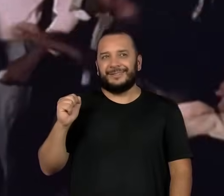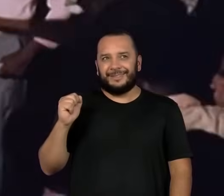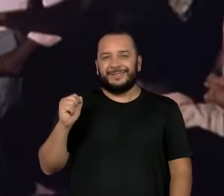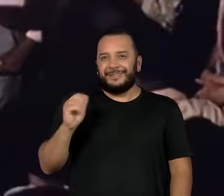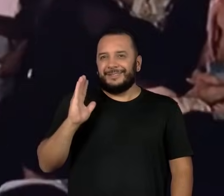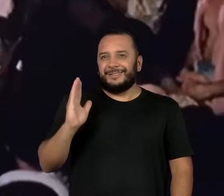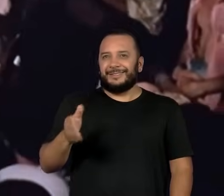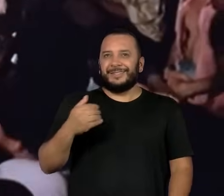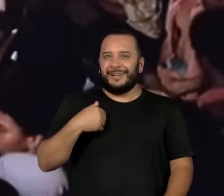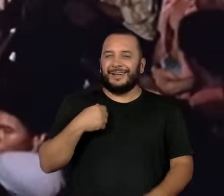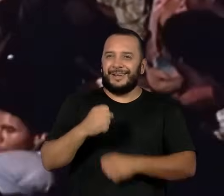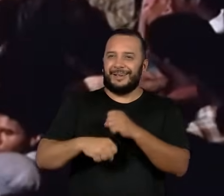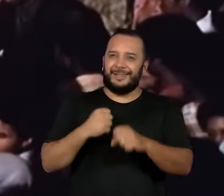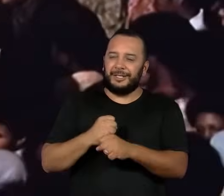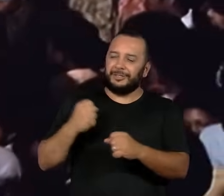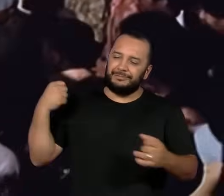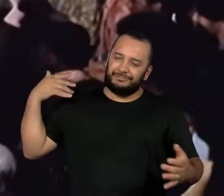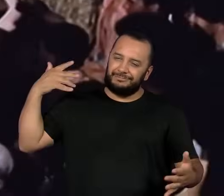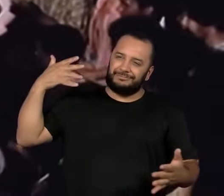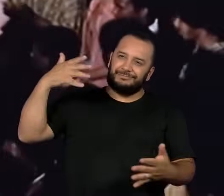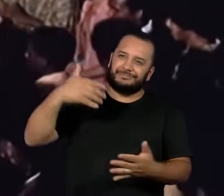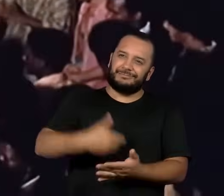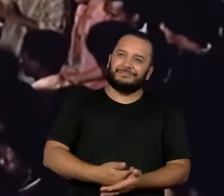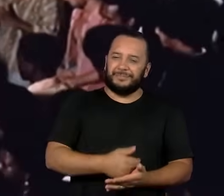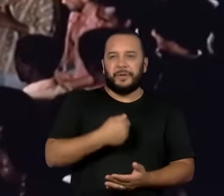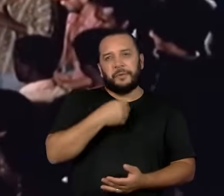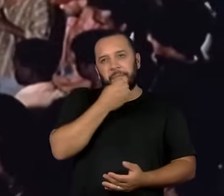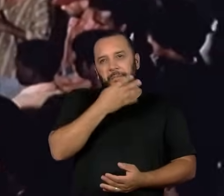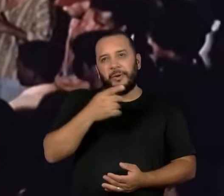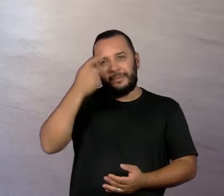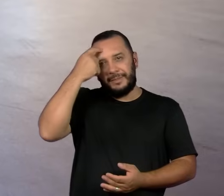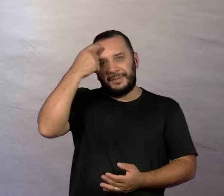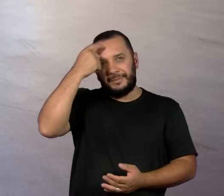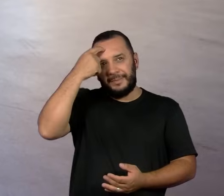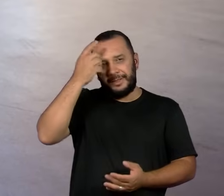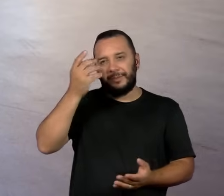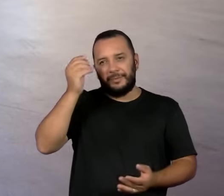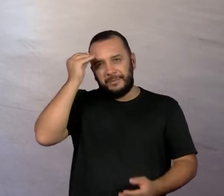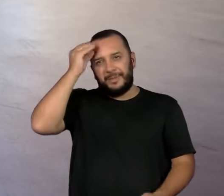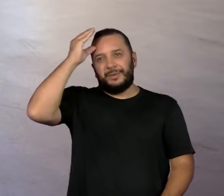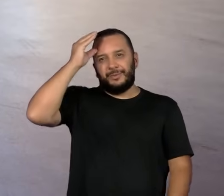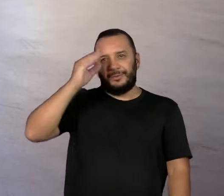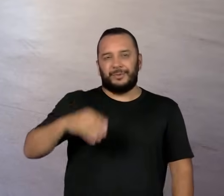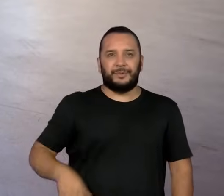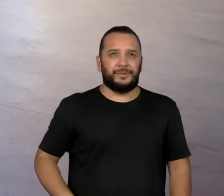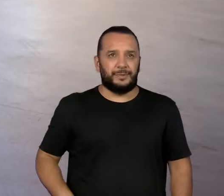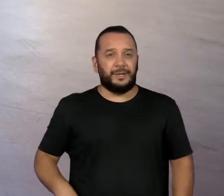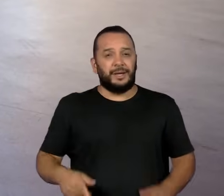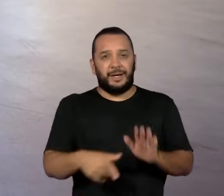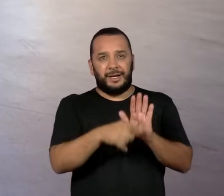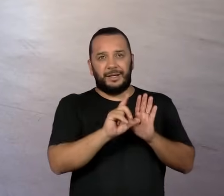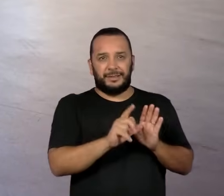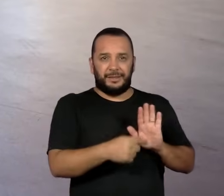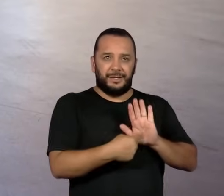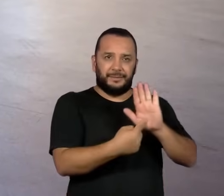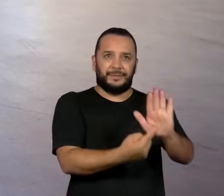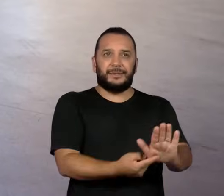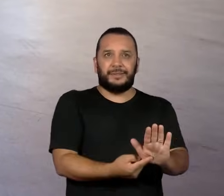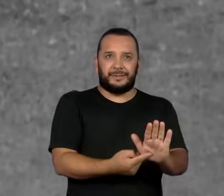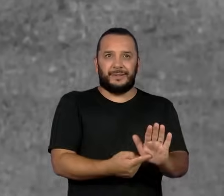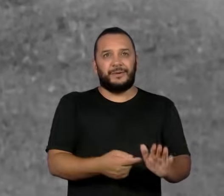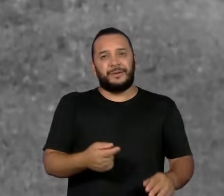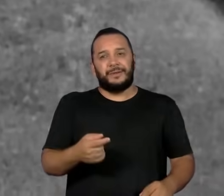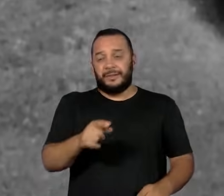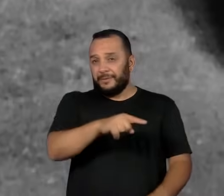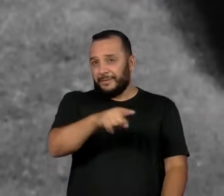que é muito saudável também para gerar um pensamento mais maduro. Eu costumo dizer antes das apresentações, tente não se